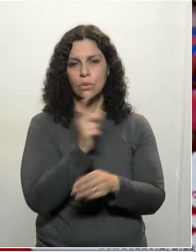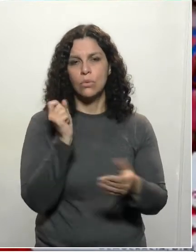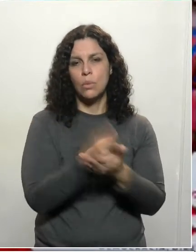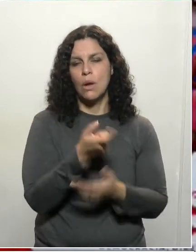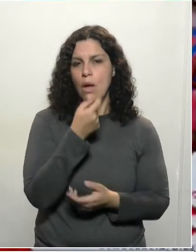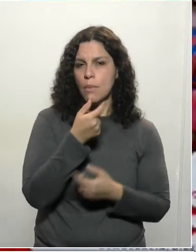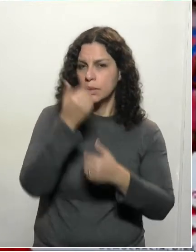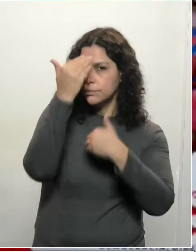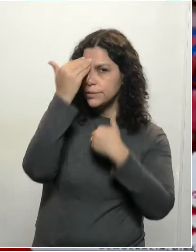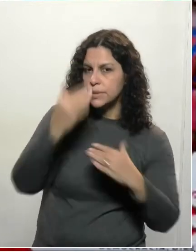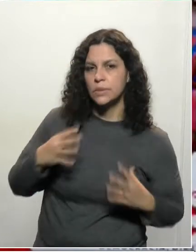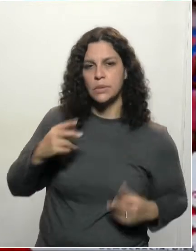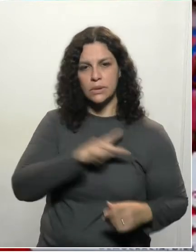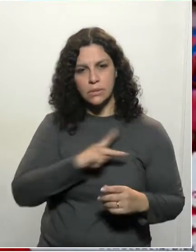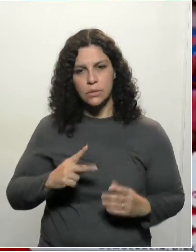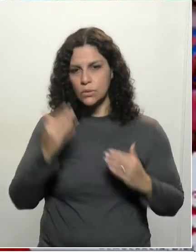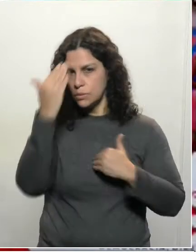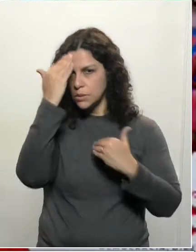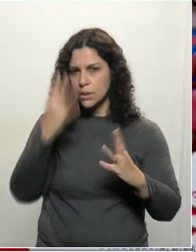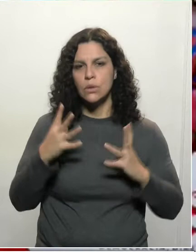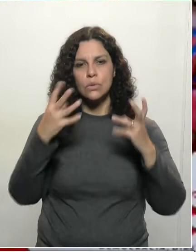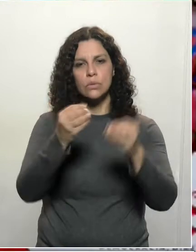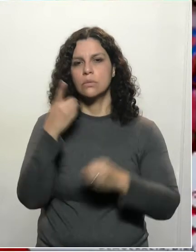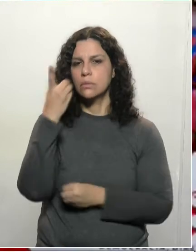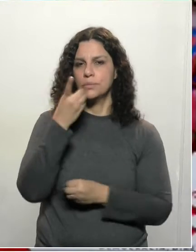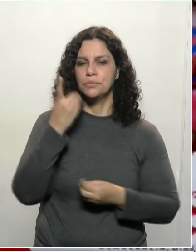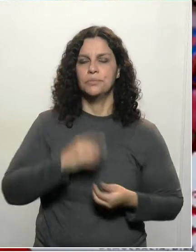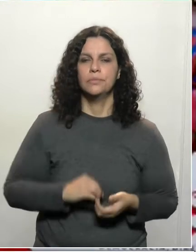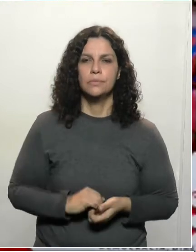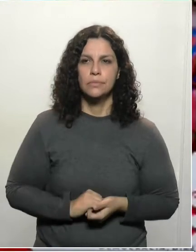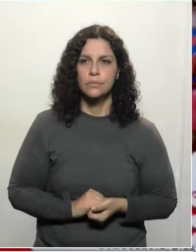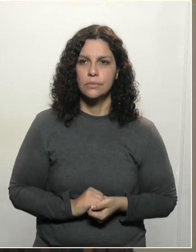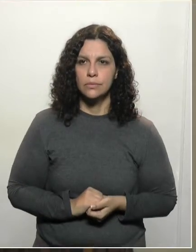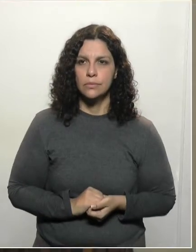Valentim. Muito obrigado, senhor presidente. Muito obrigado, senhores deputados.